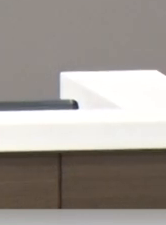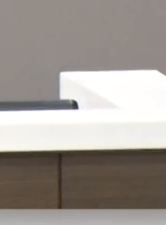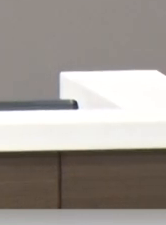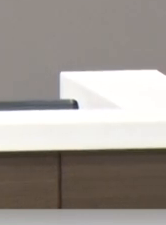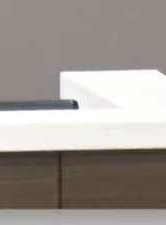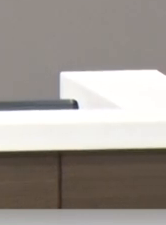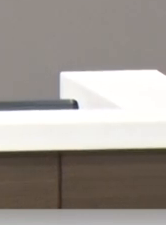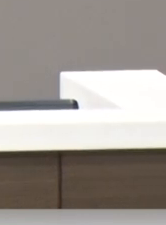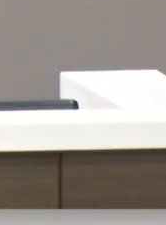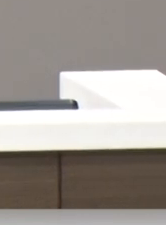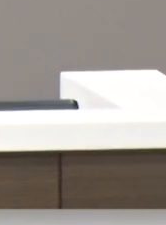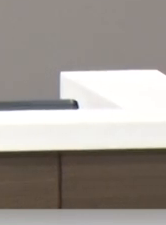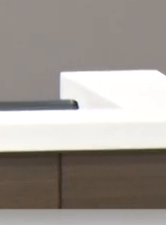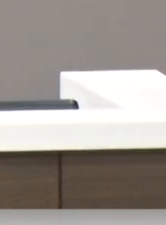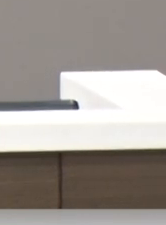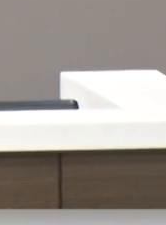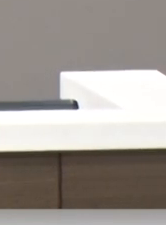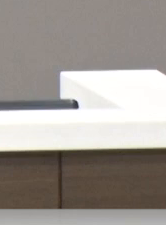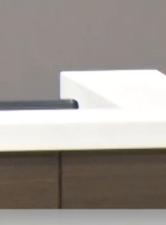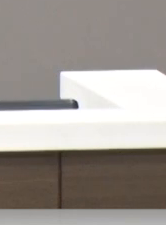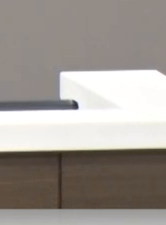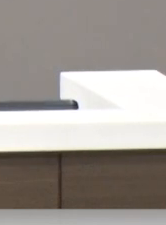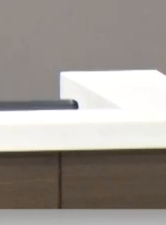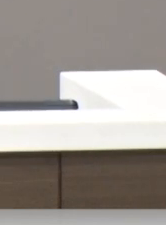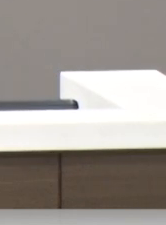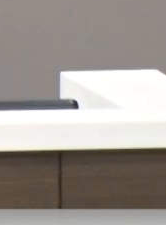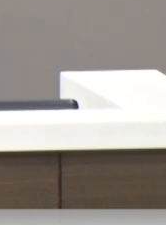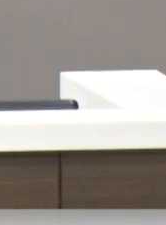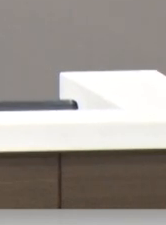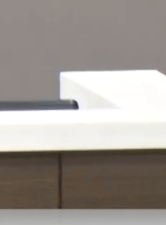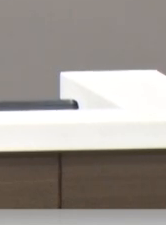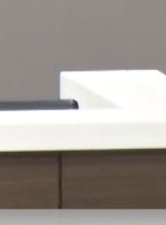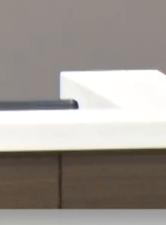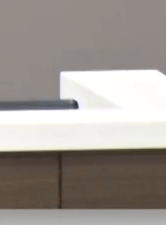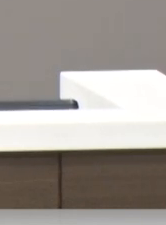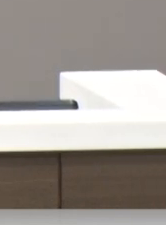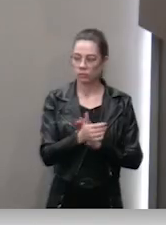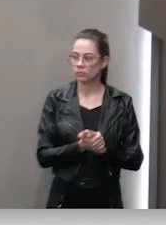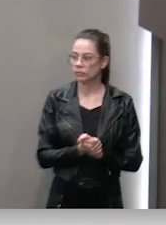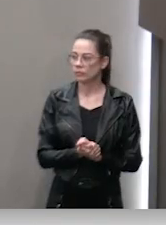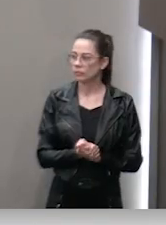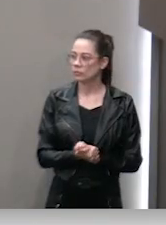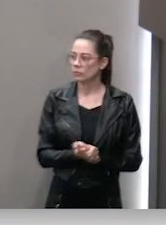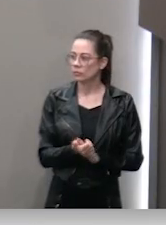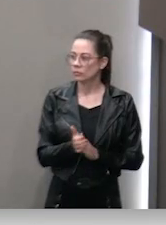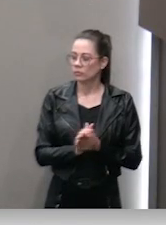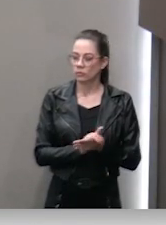O presidente da Câmara Municipal de Vereadores, Saul Spinelli.